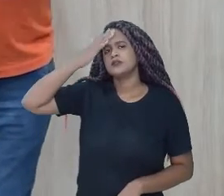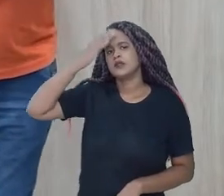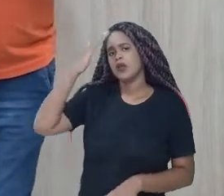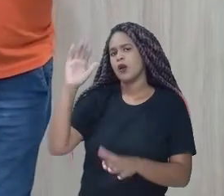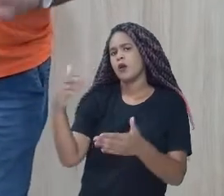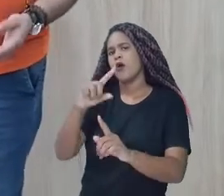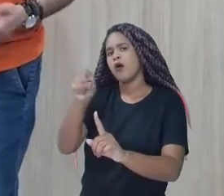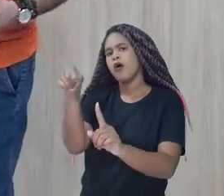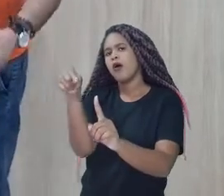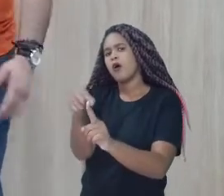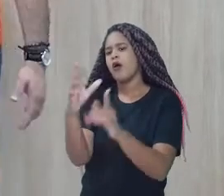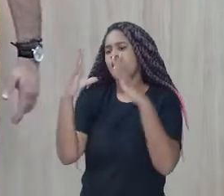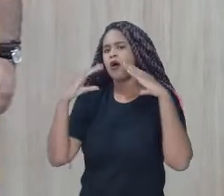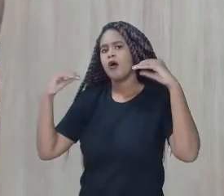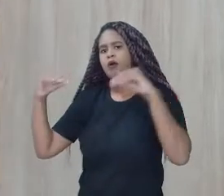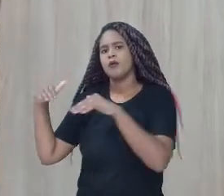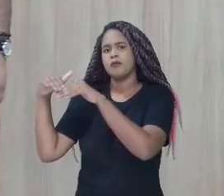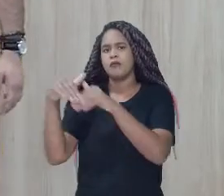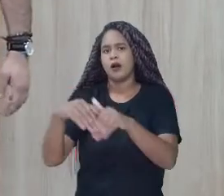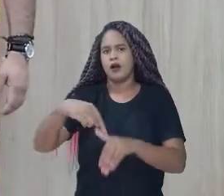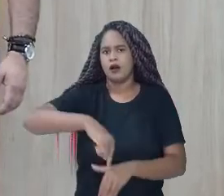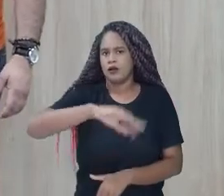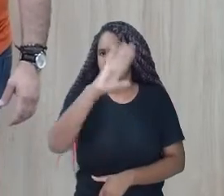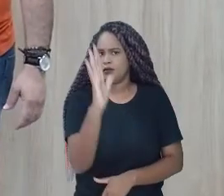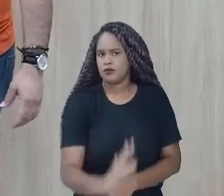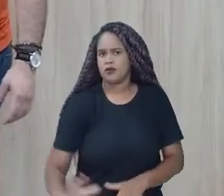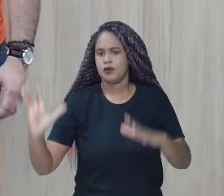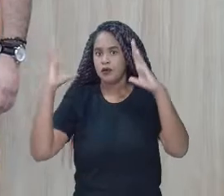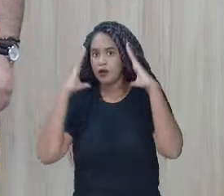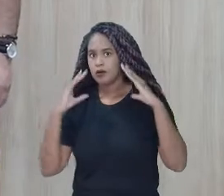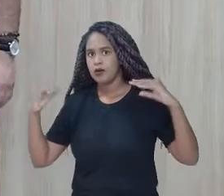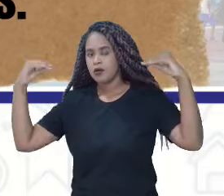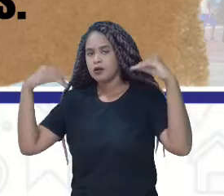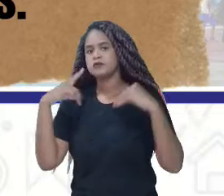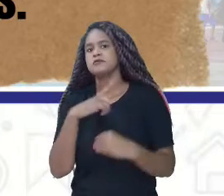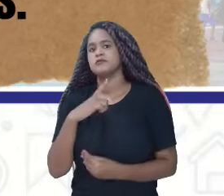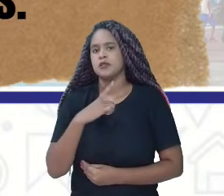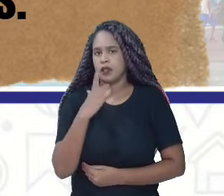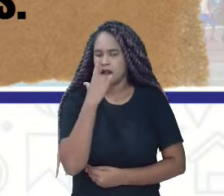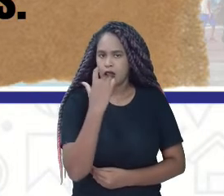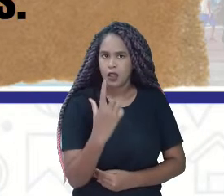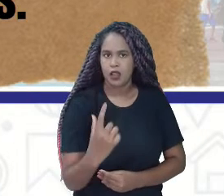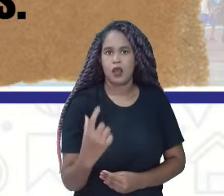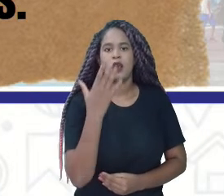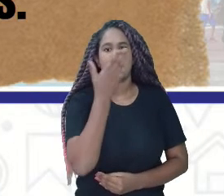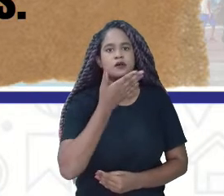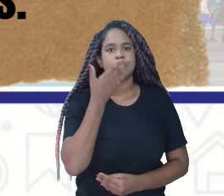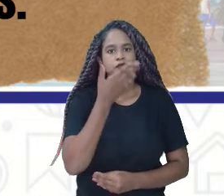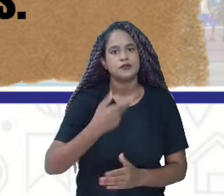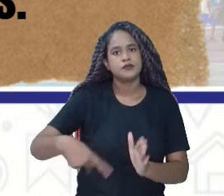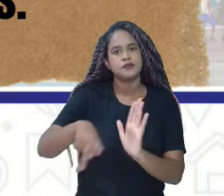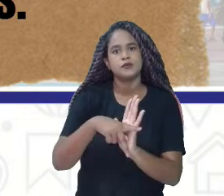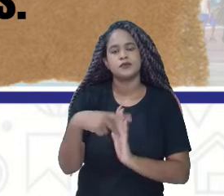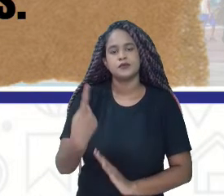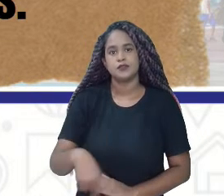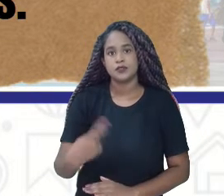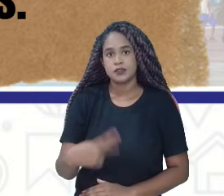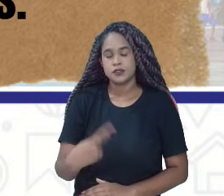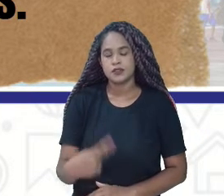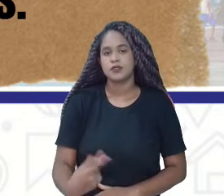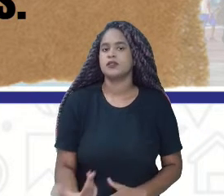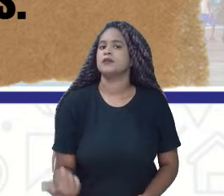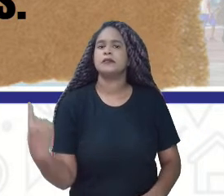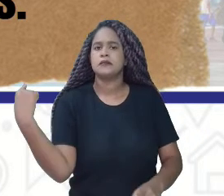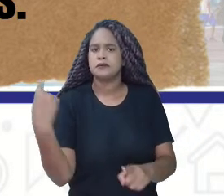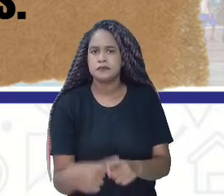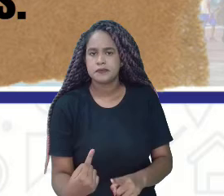ao território do Brasil. Veja, os holandeses, eles tinham grande interesse no açúcar brasileiro, porque quando